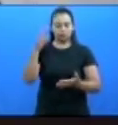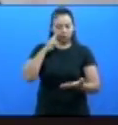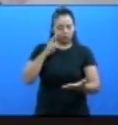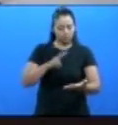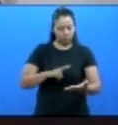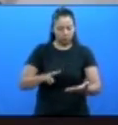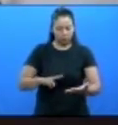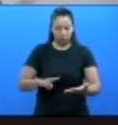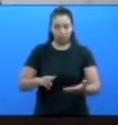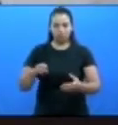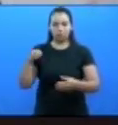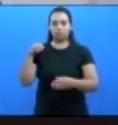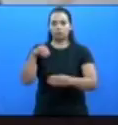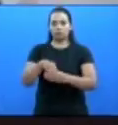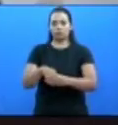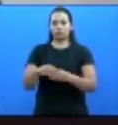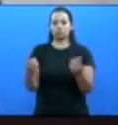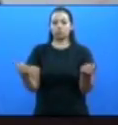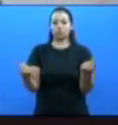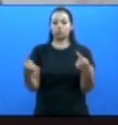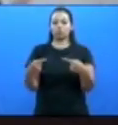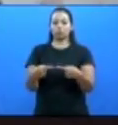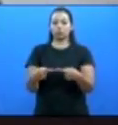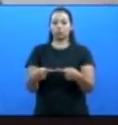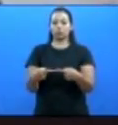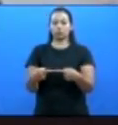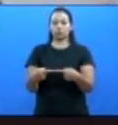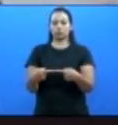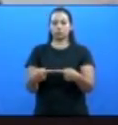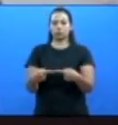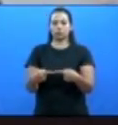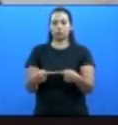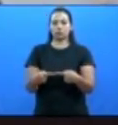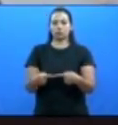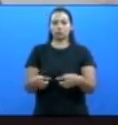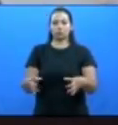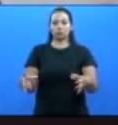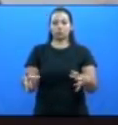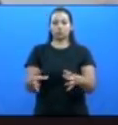poderão, então, votar contrário, né? Votar não à votação em grupo.